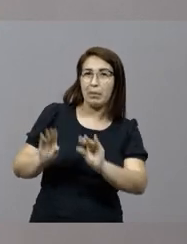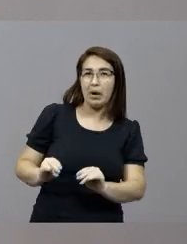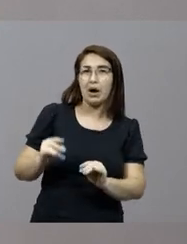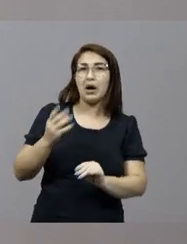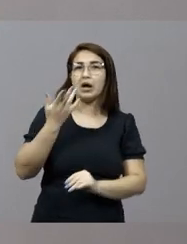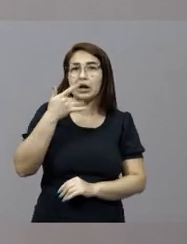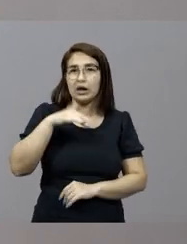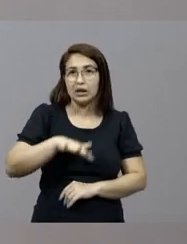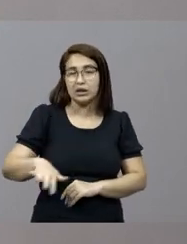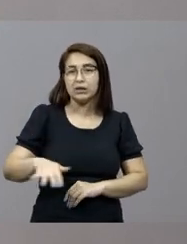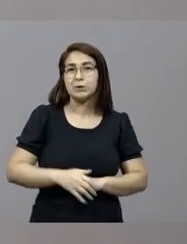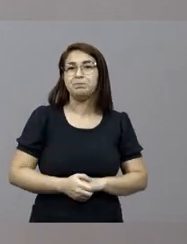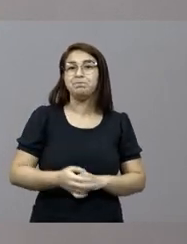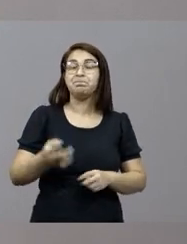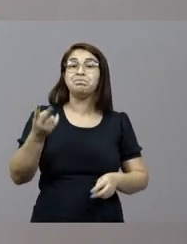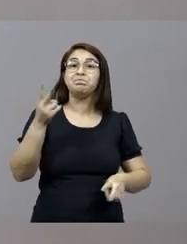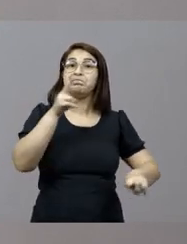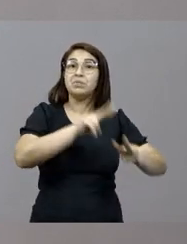Foi preso no dia